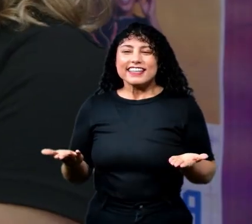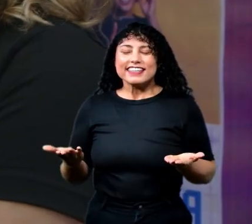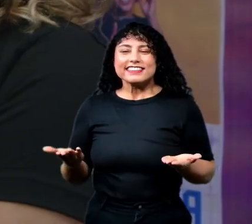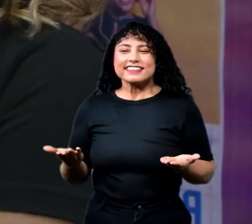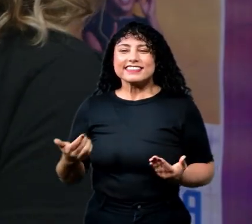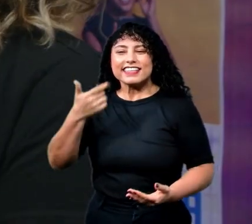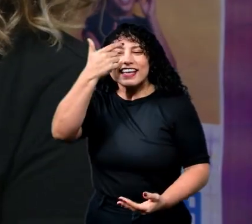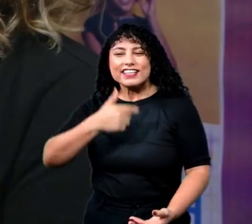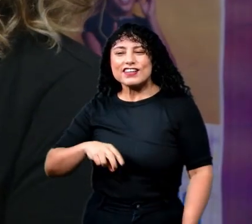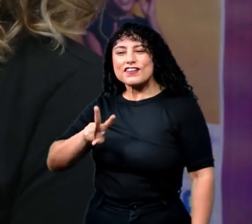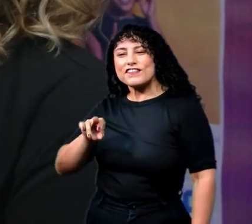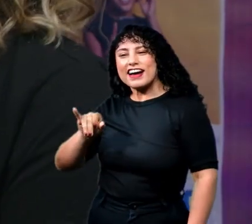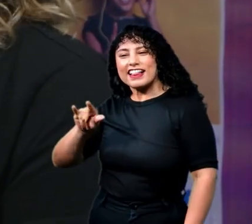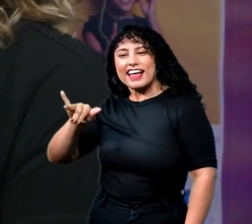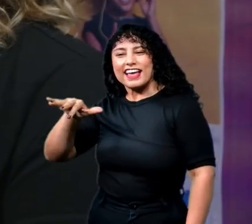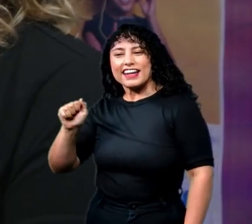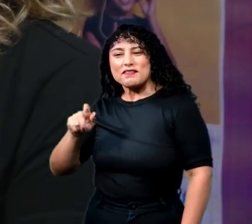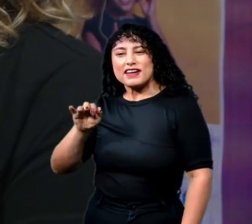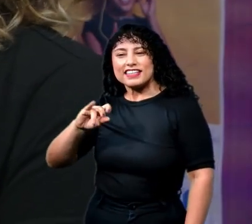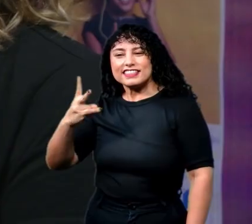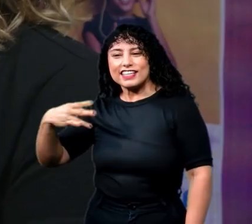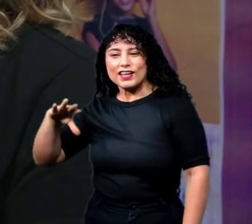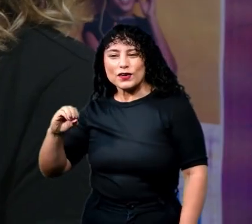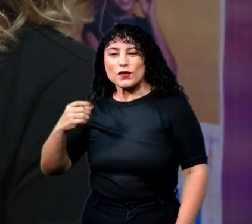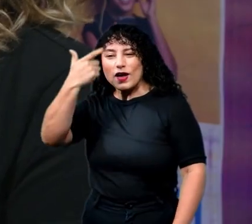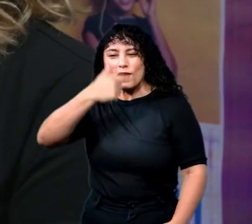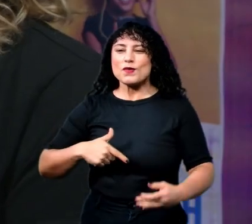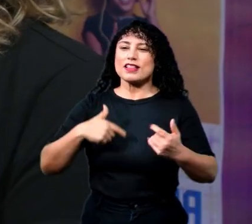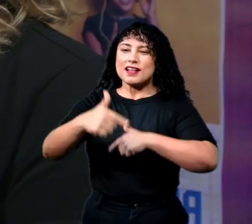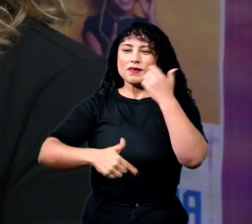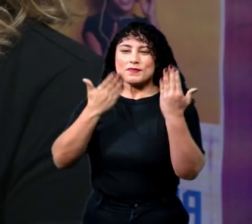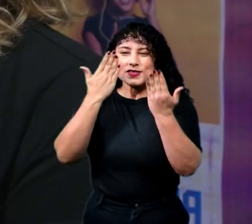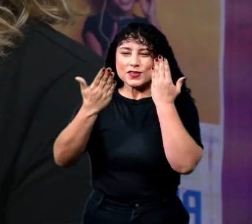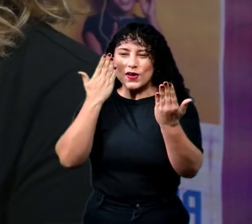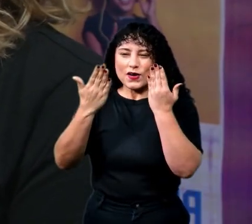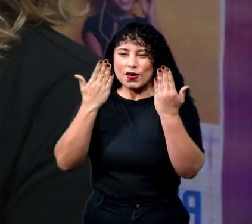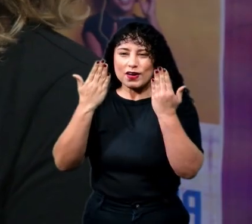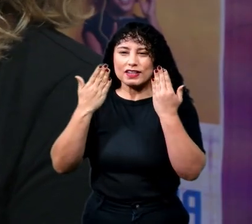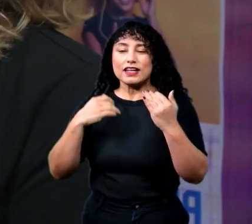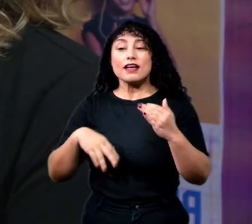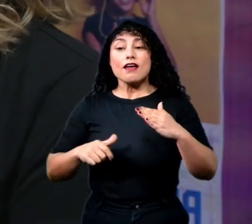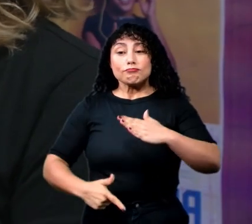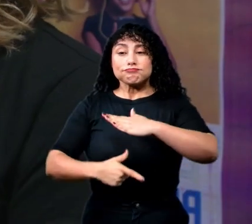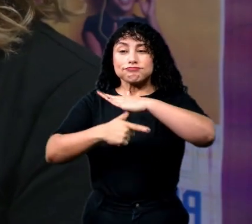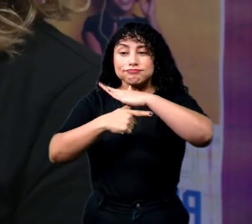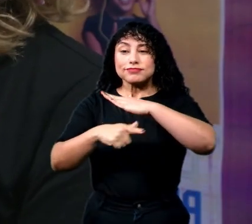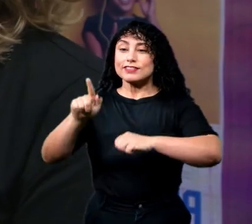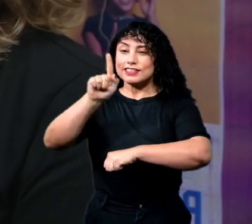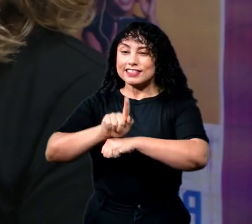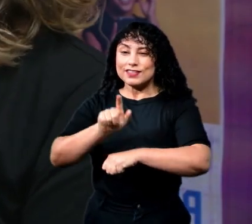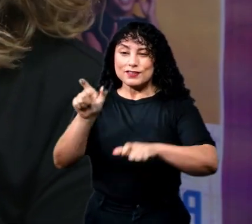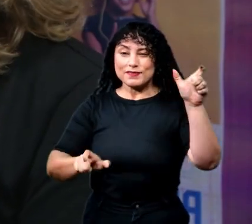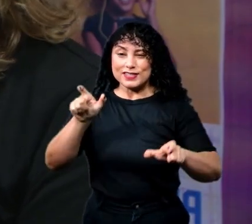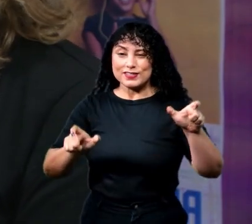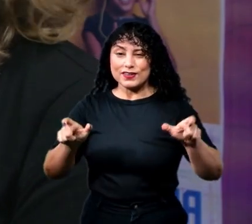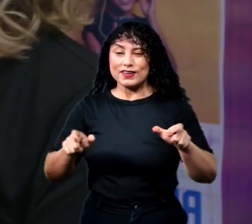Bom, eu sou Valéria Pacheco, eu sou psicóloga e trabalho na Pró-Reitoria de Gestão de Pessoas, né,